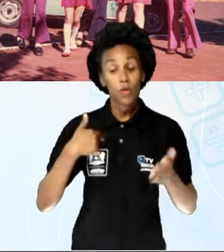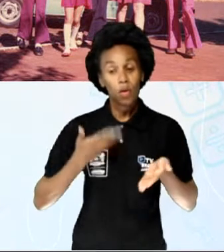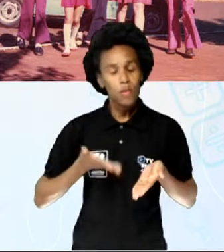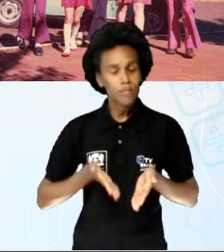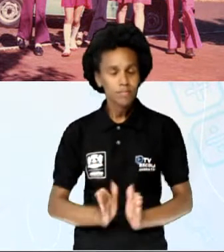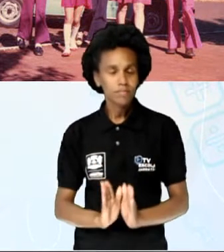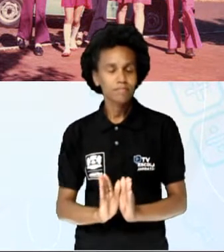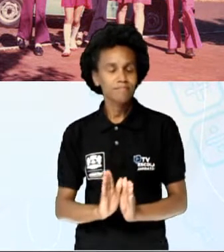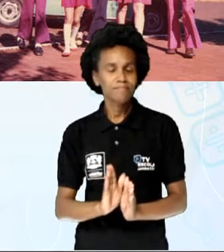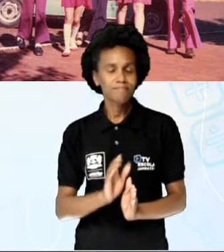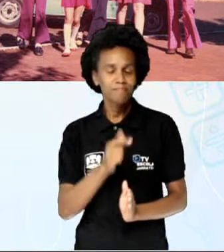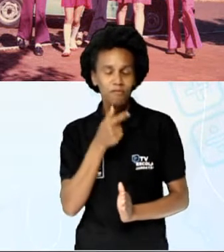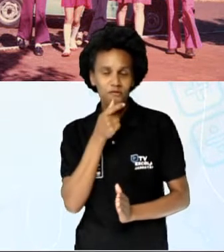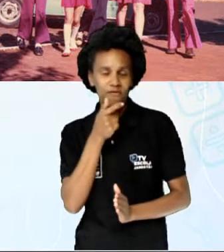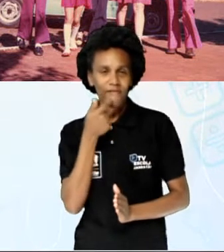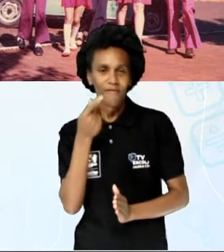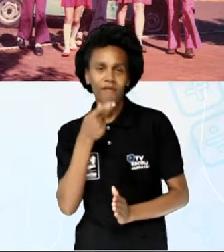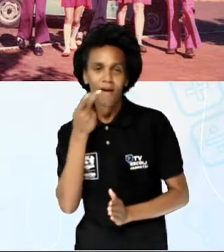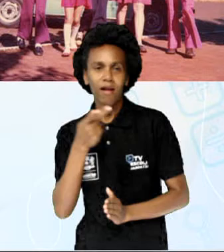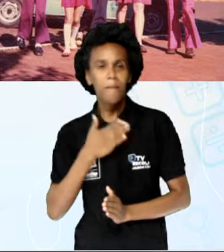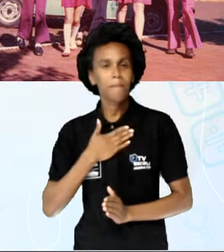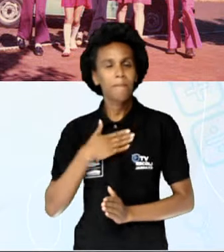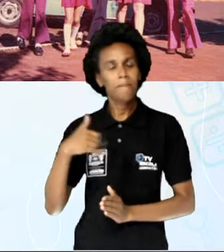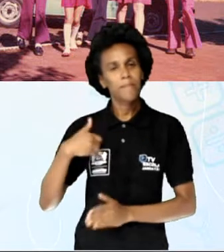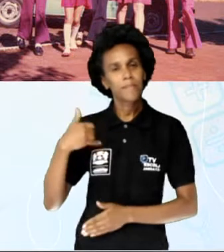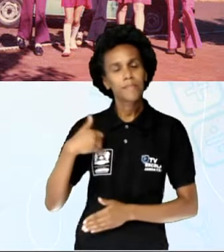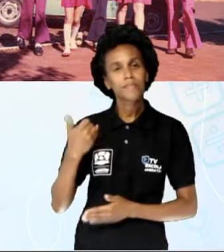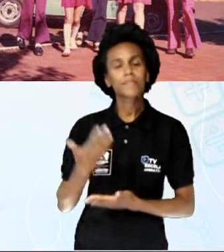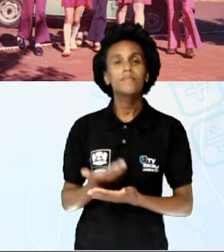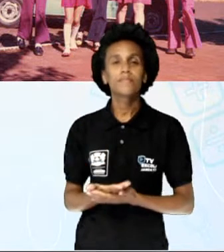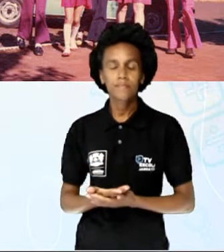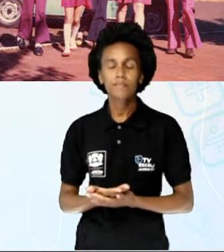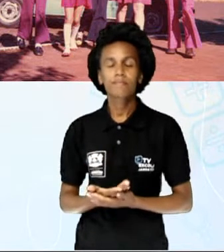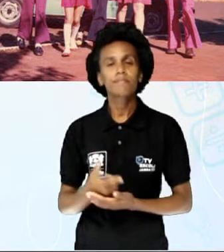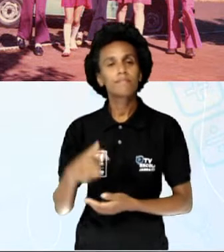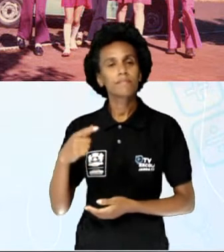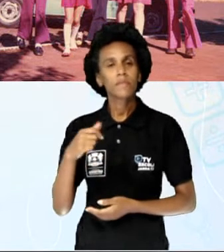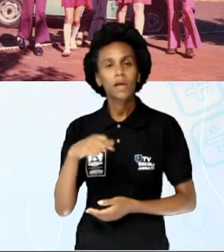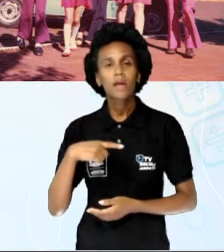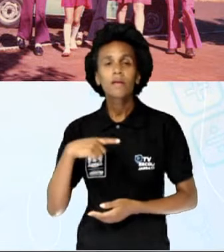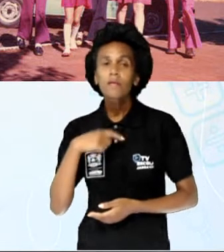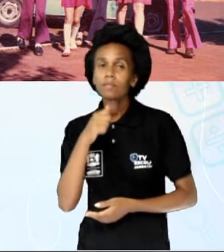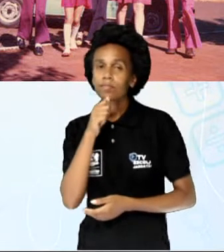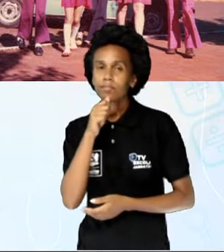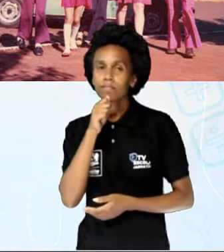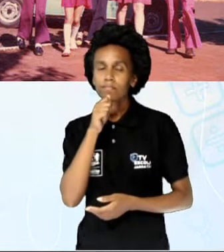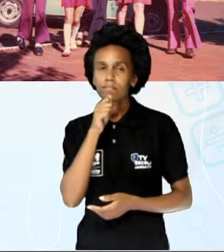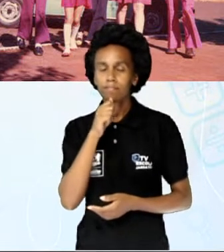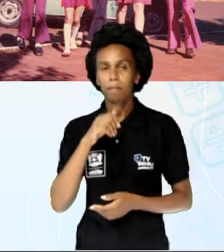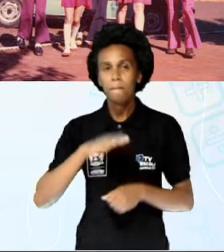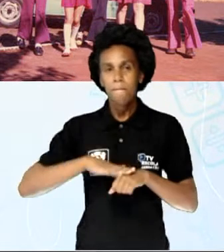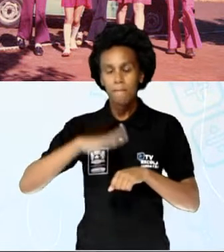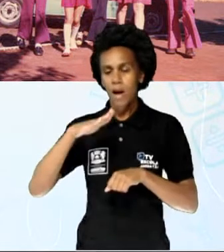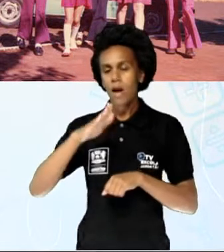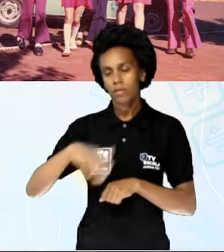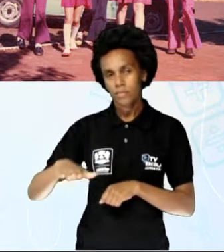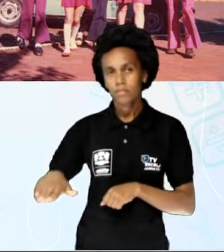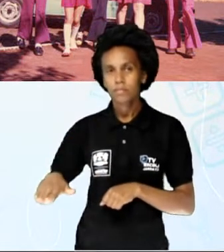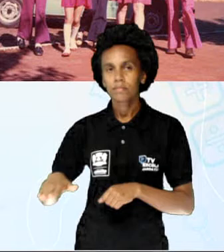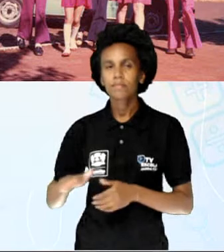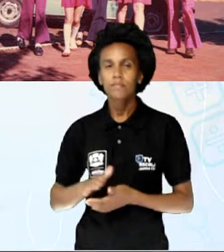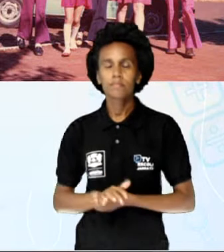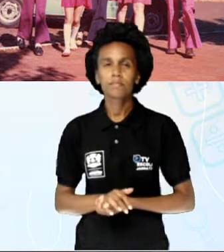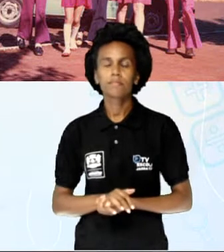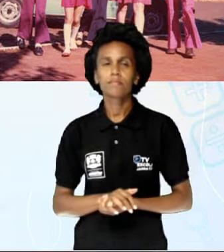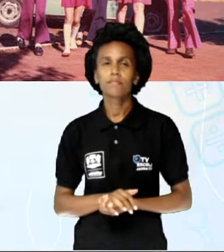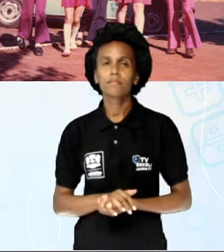que ainda tínhamos ali uma base larga, só que o topo da pirâmide ele vai se alargando um pouquinho. A população brasileira ali que já